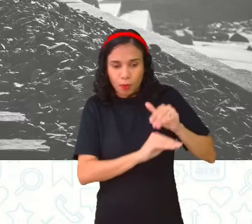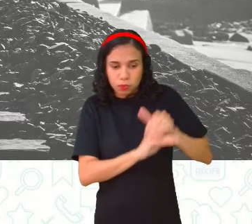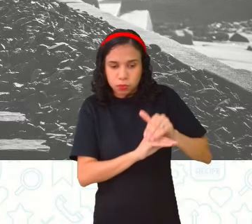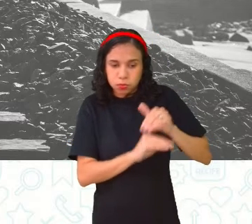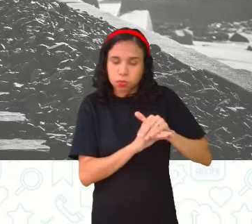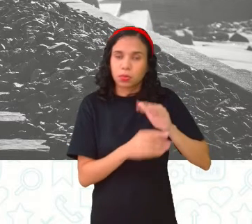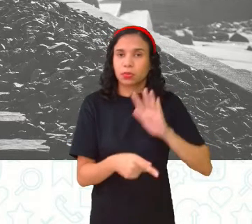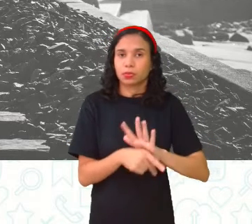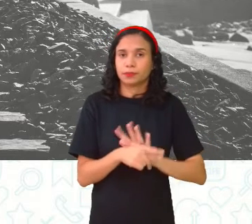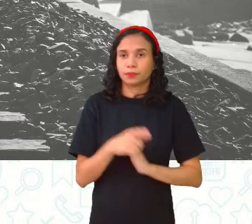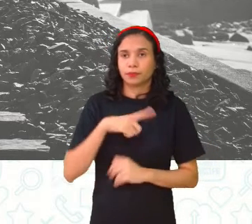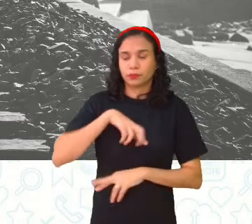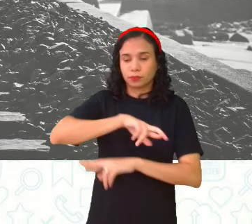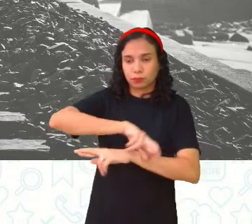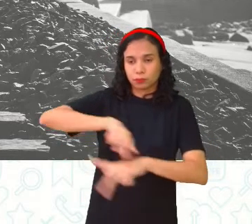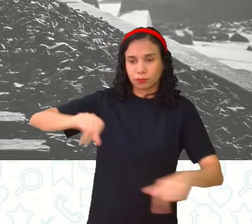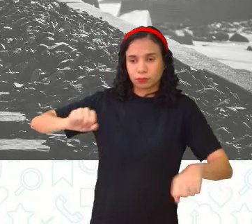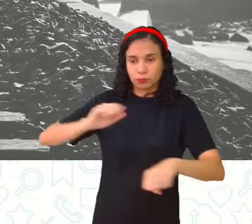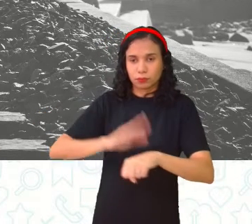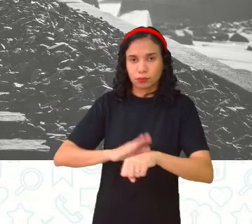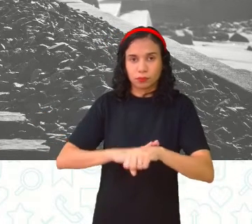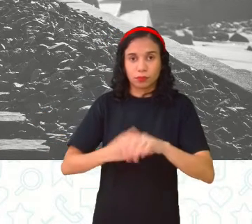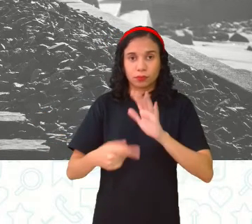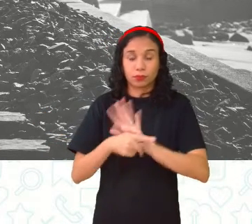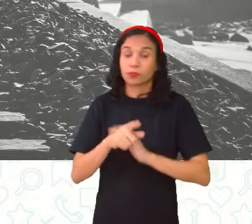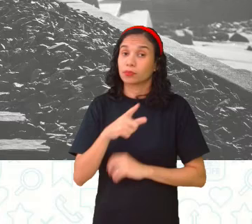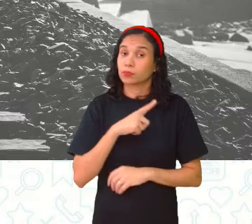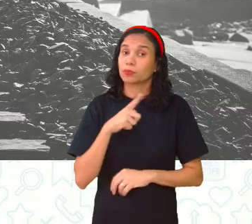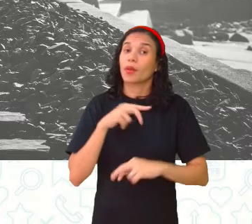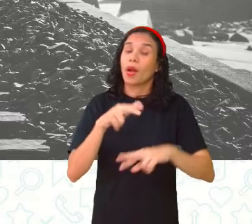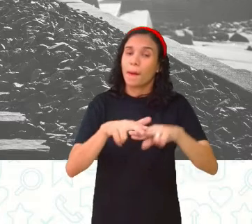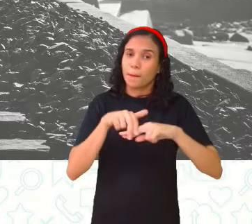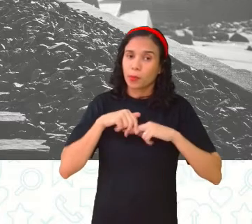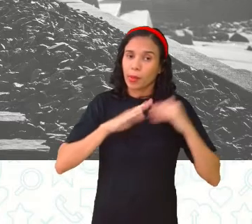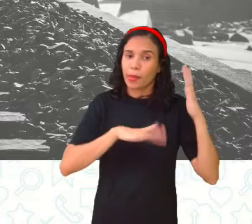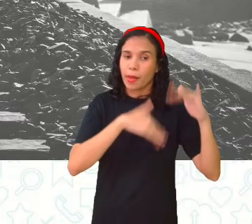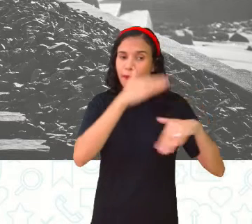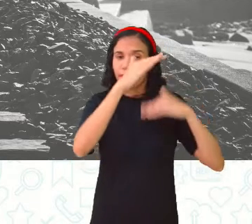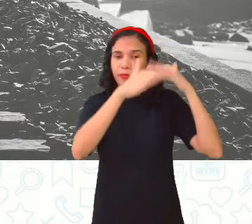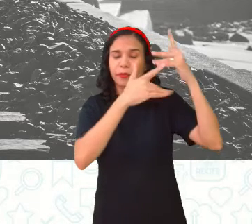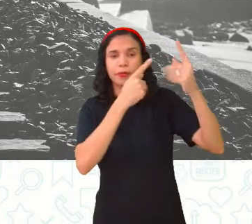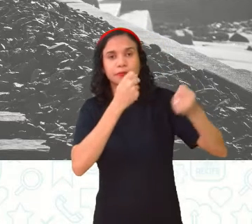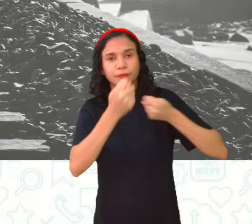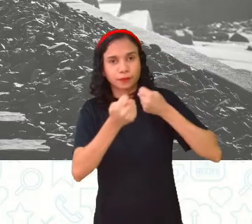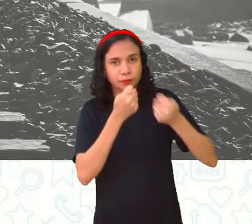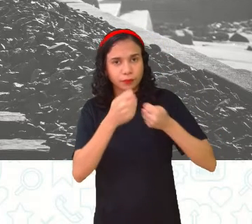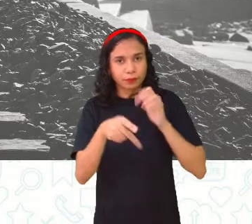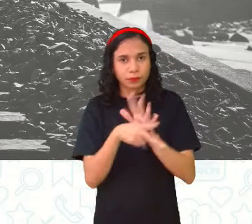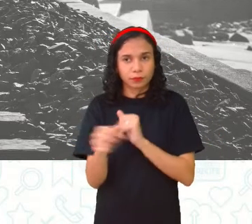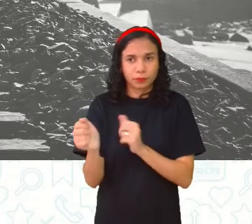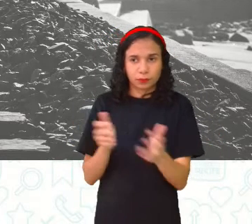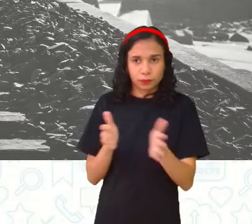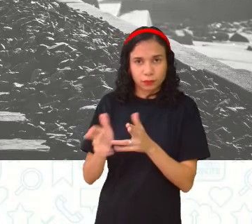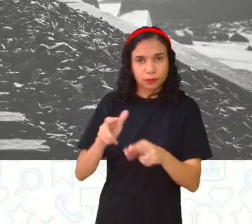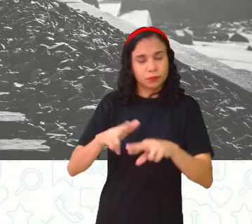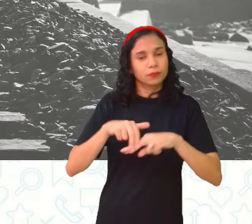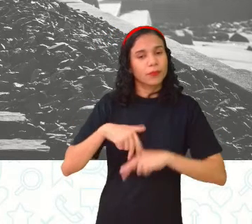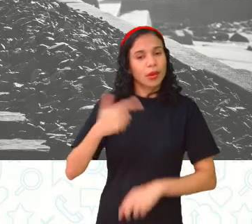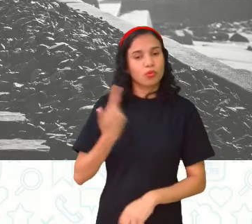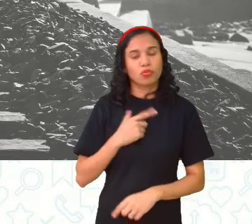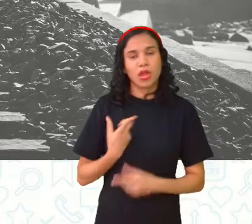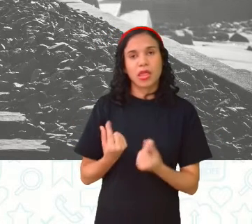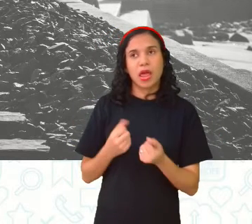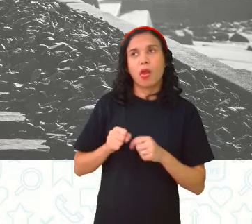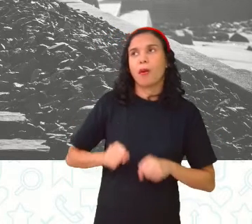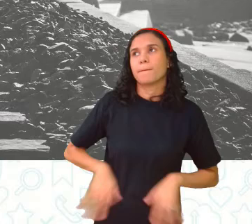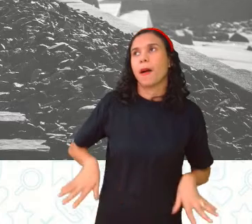ali em outras situações. Então, por isso que é dado esse crescimento econômico nesse período, porque eles já não